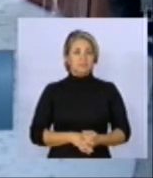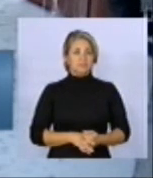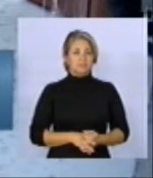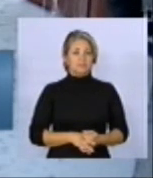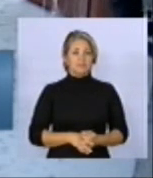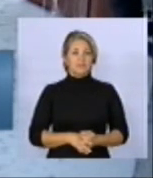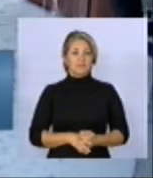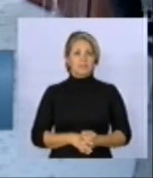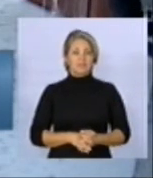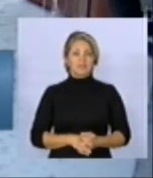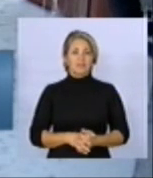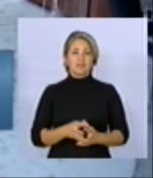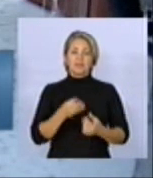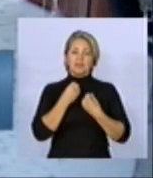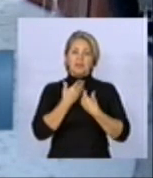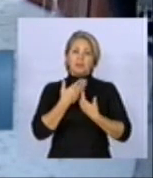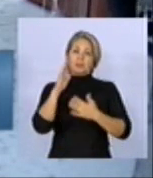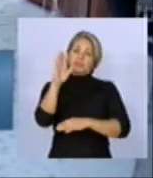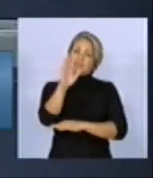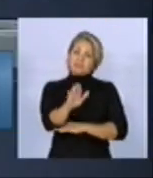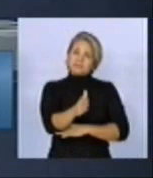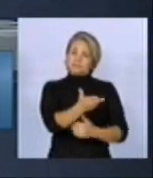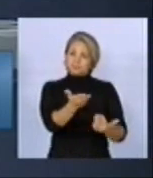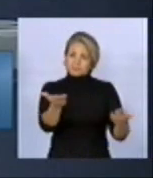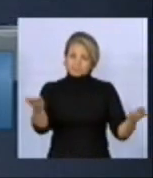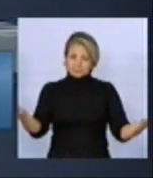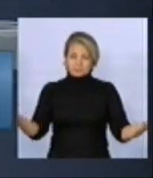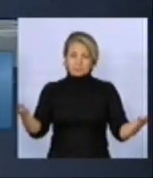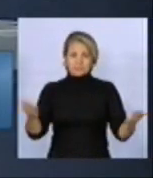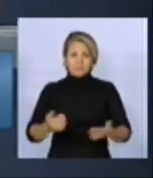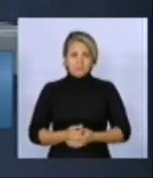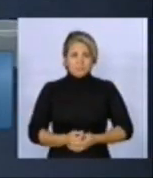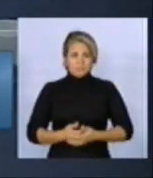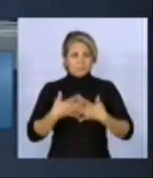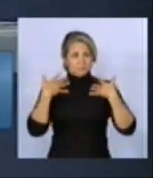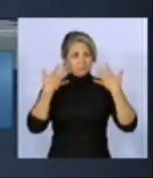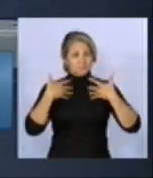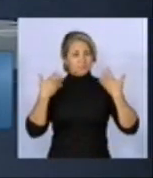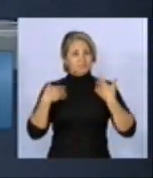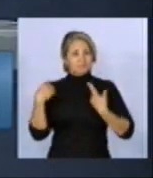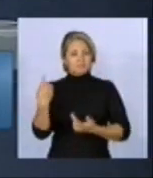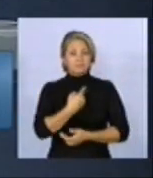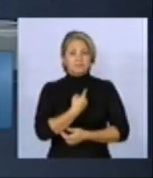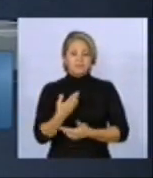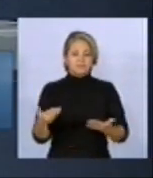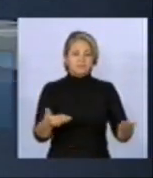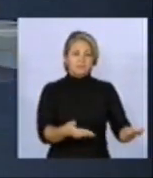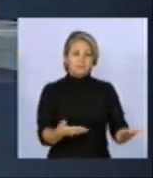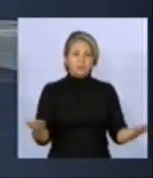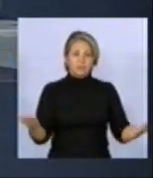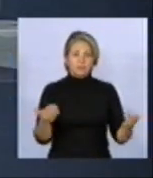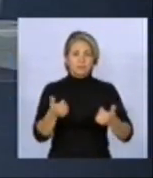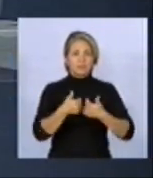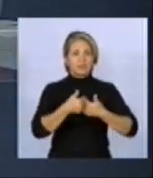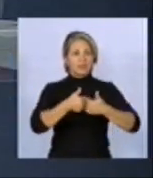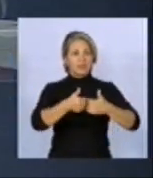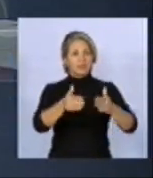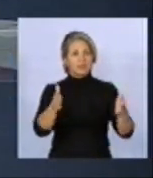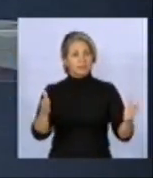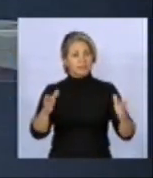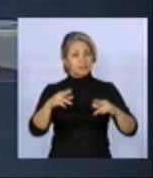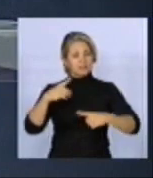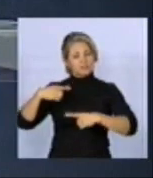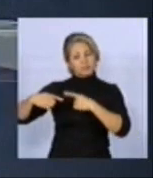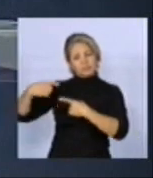exposição Boa tarde a todos e todas eh é um prazer enorme para nós estar aqui hoje abrindo essa essa